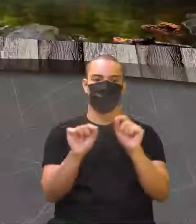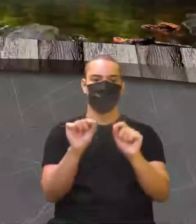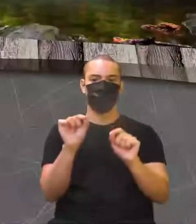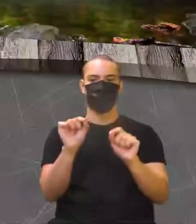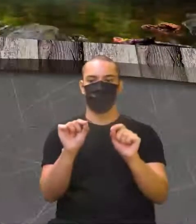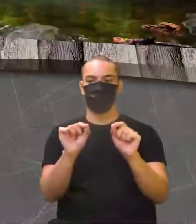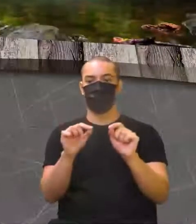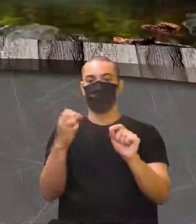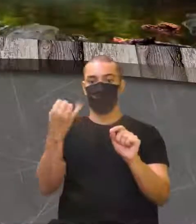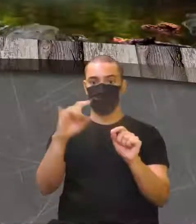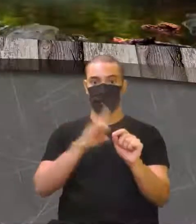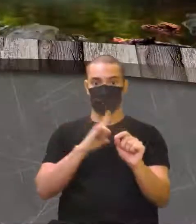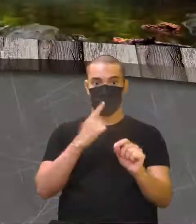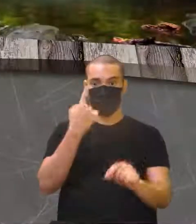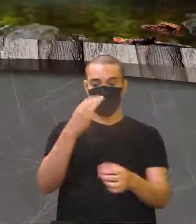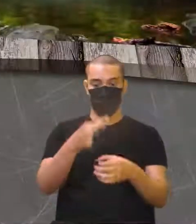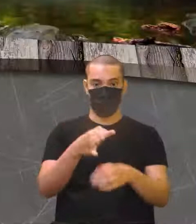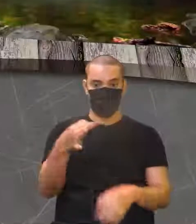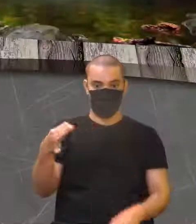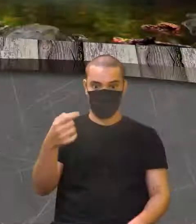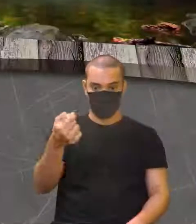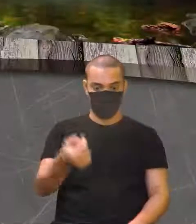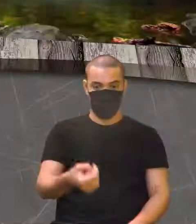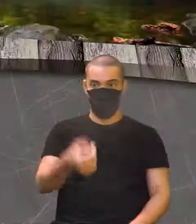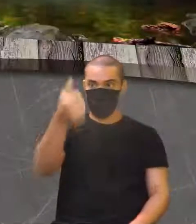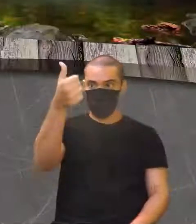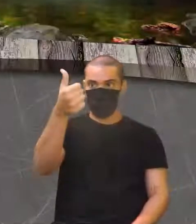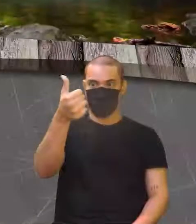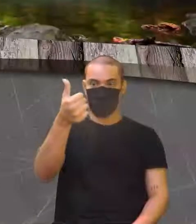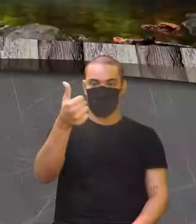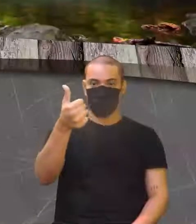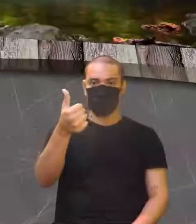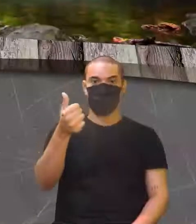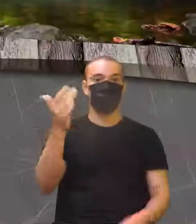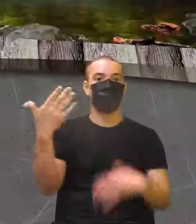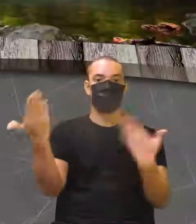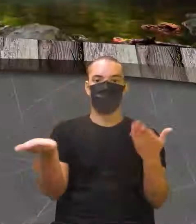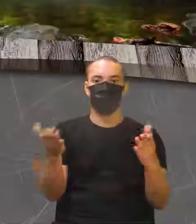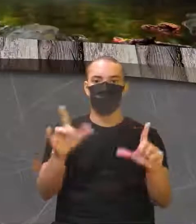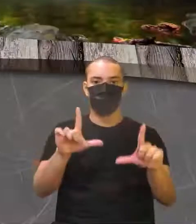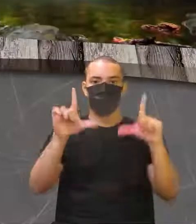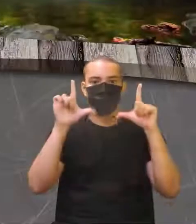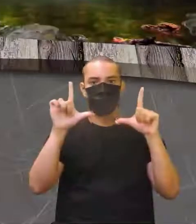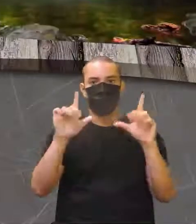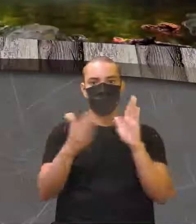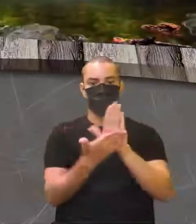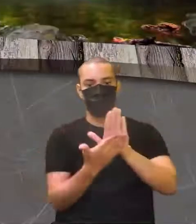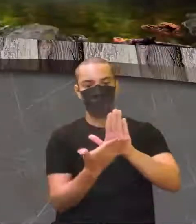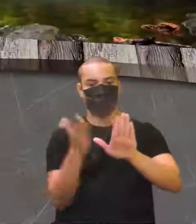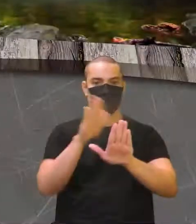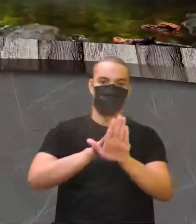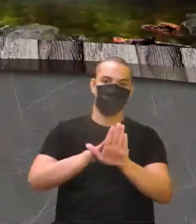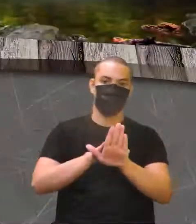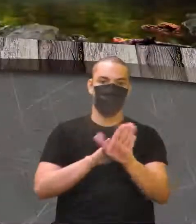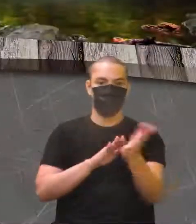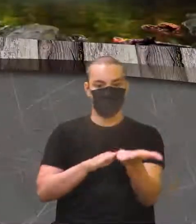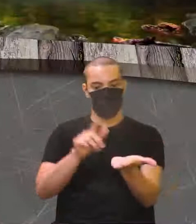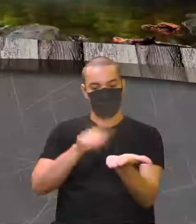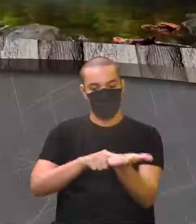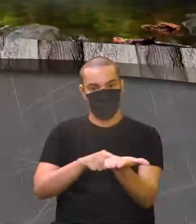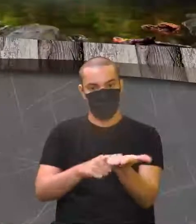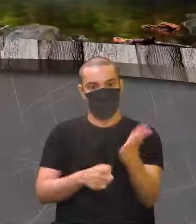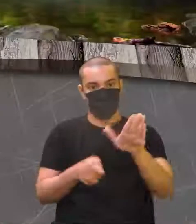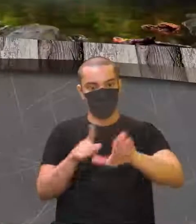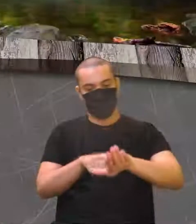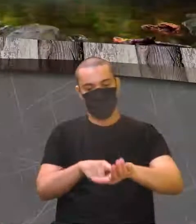Quando você joga uma moeda, para dar cara, é preciso que não dê coroa, ou seja, uma coisa depende